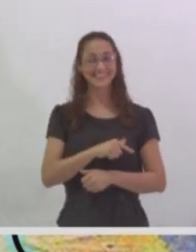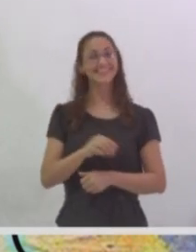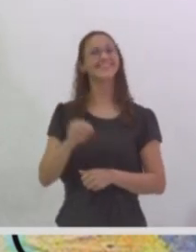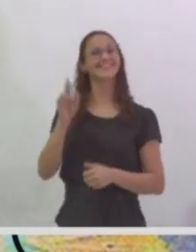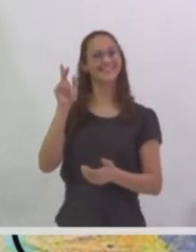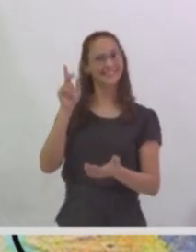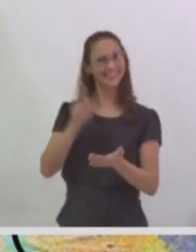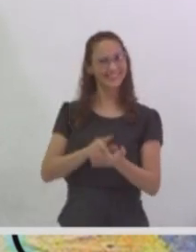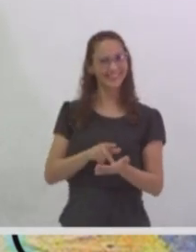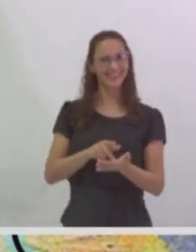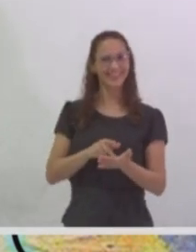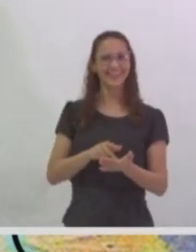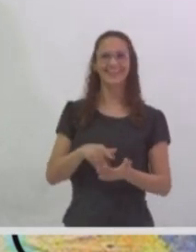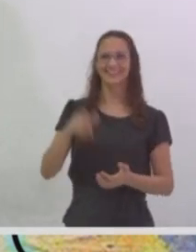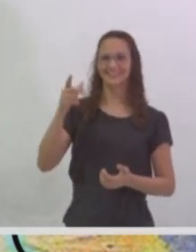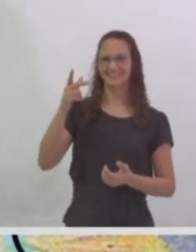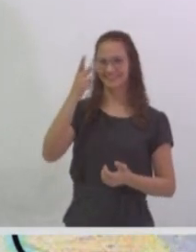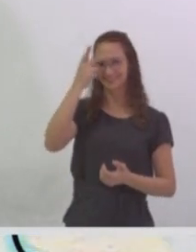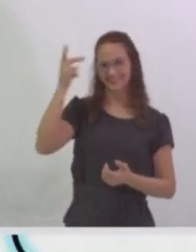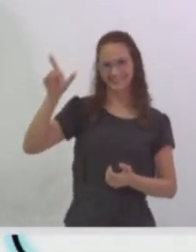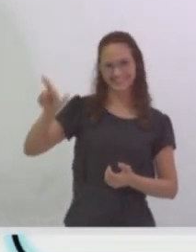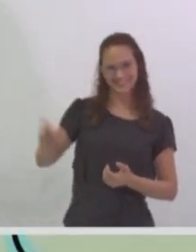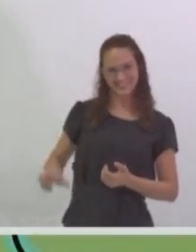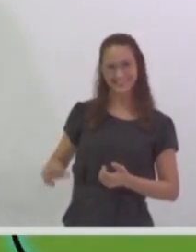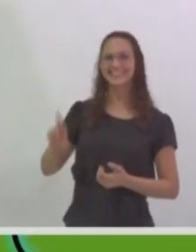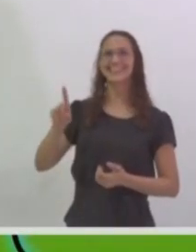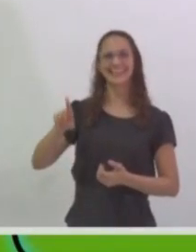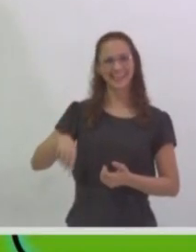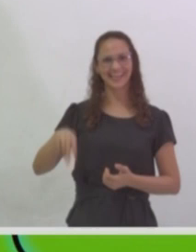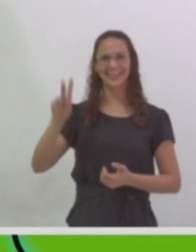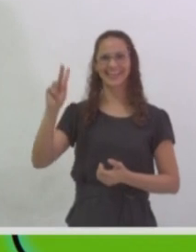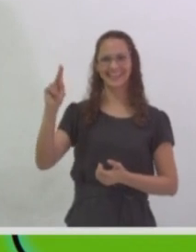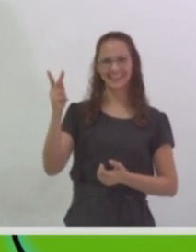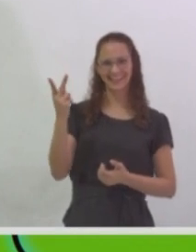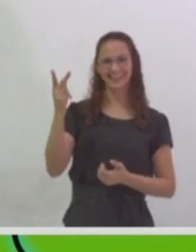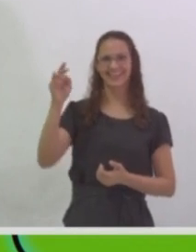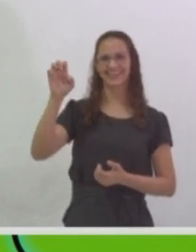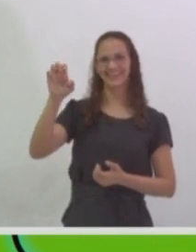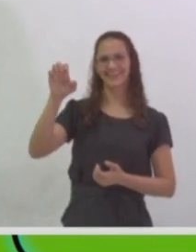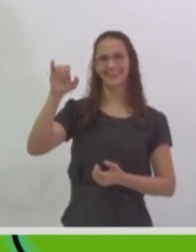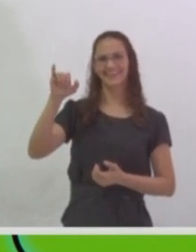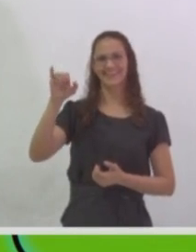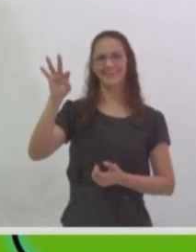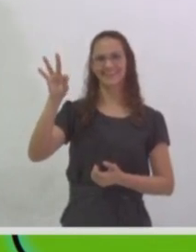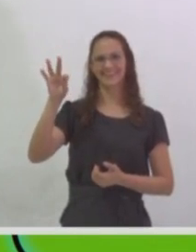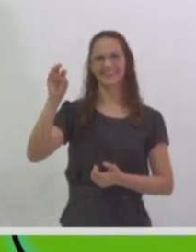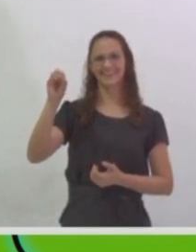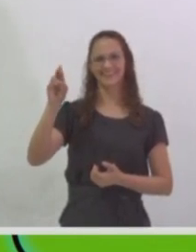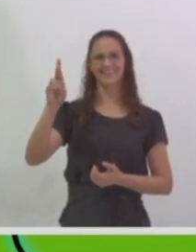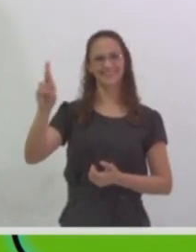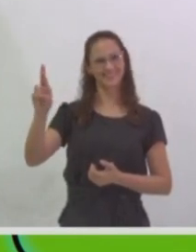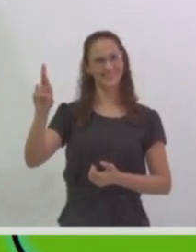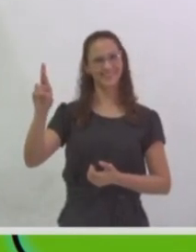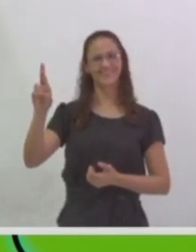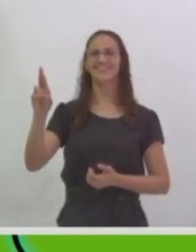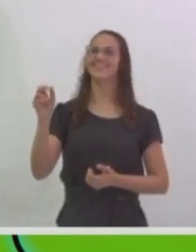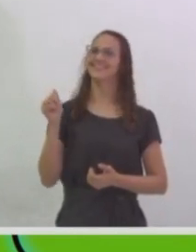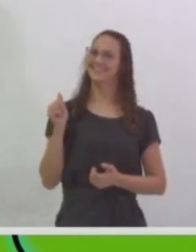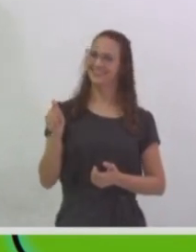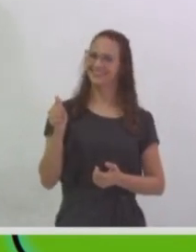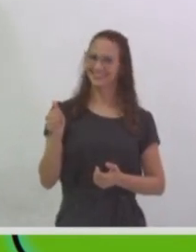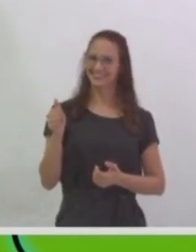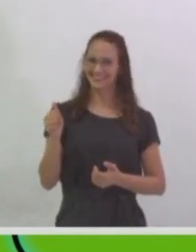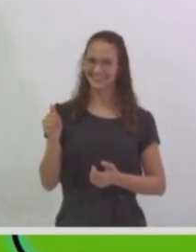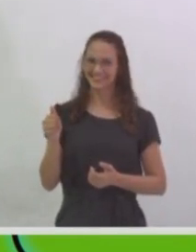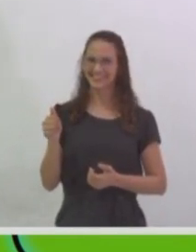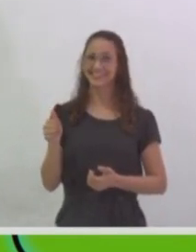personagem Heitor, tá ok? Estamos verificando. Vamos voltar para cá agora, olha. Heitor, letra C, como disse o nosso